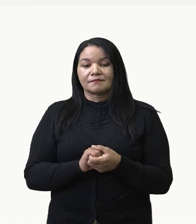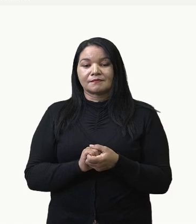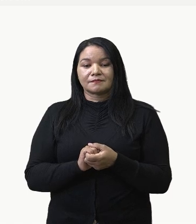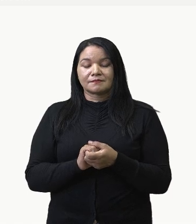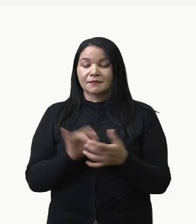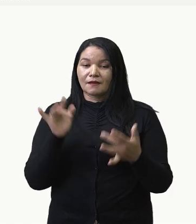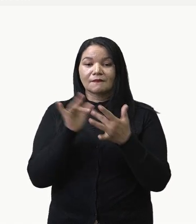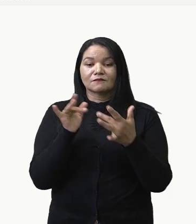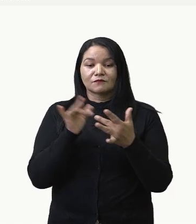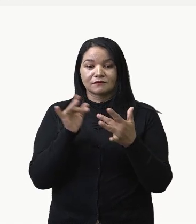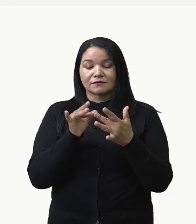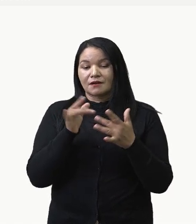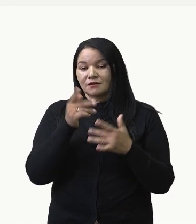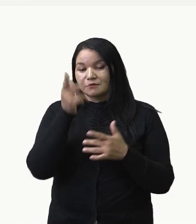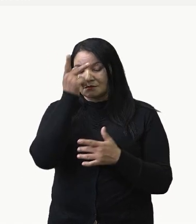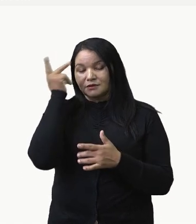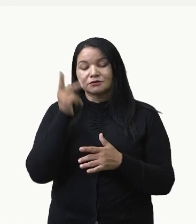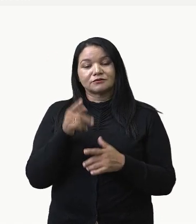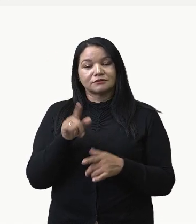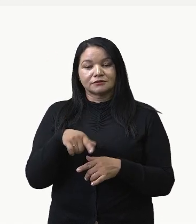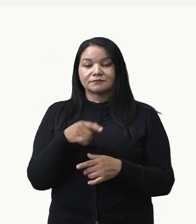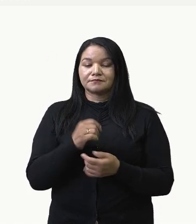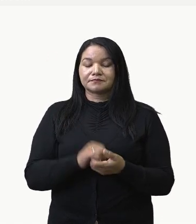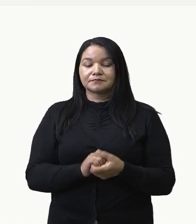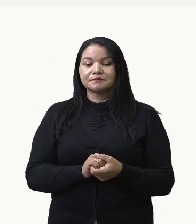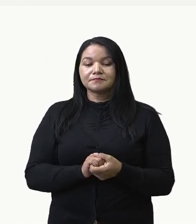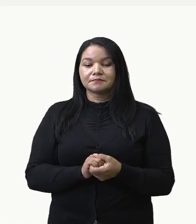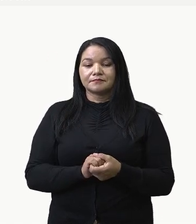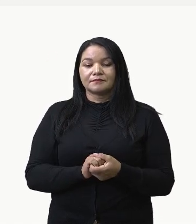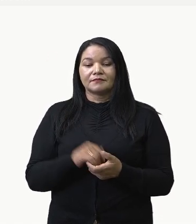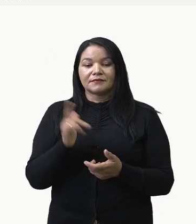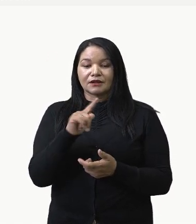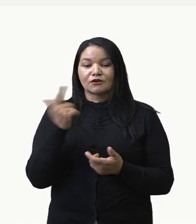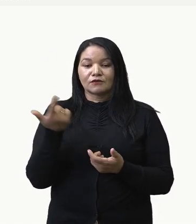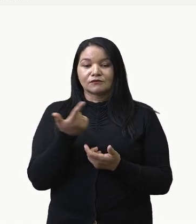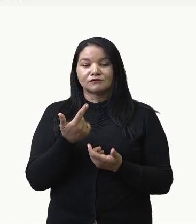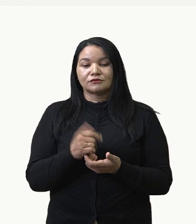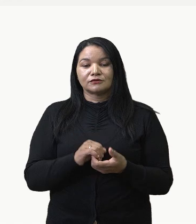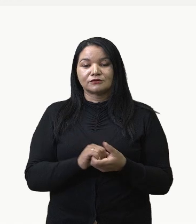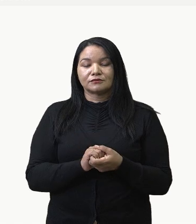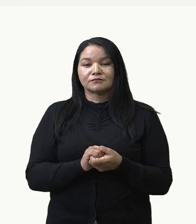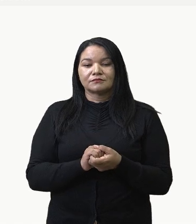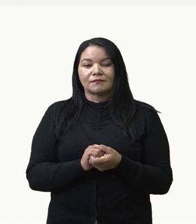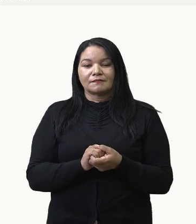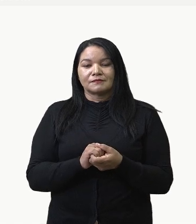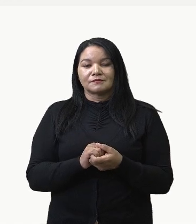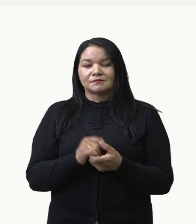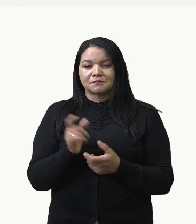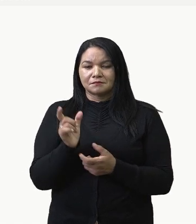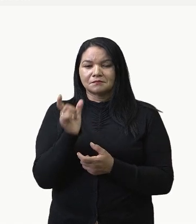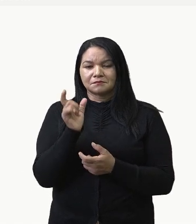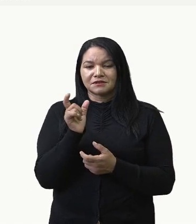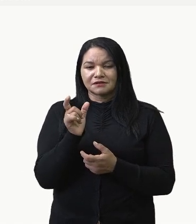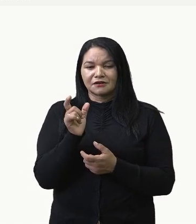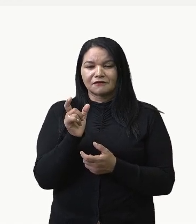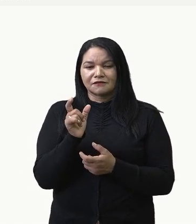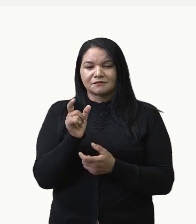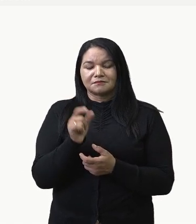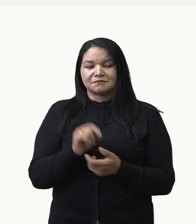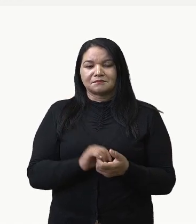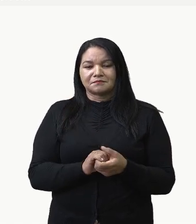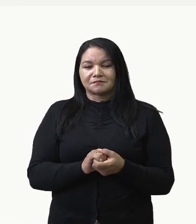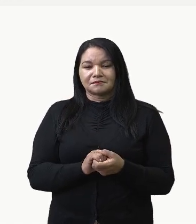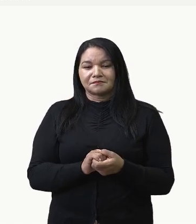os seres humanos né super amável né hamster E aí o nome vem do inglês né é o famoso Ratinho né